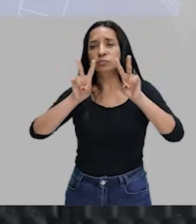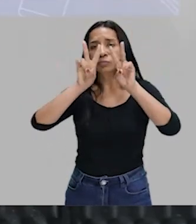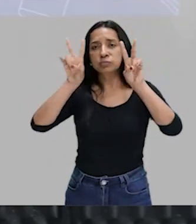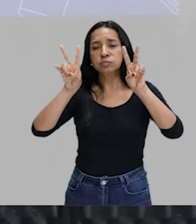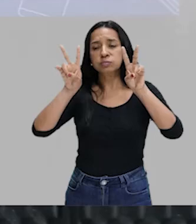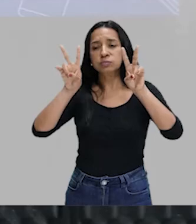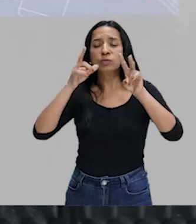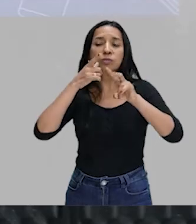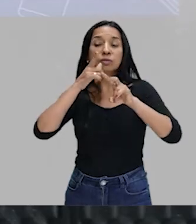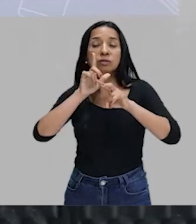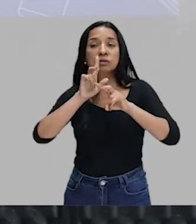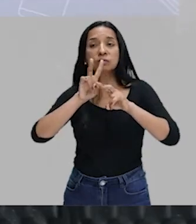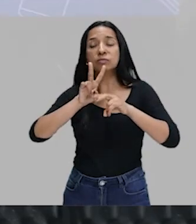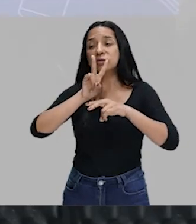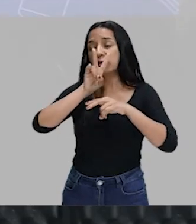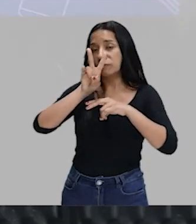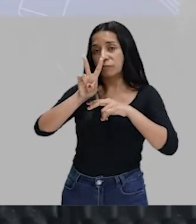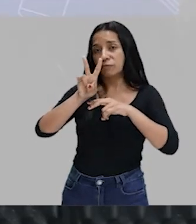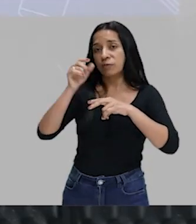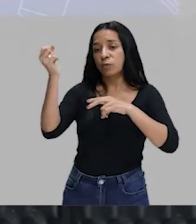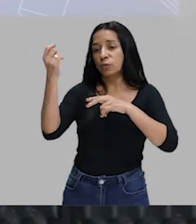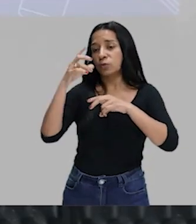certo?